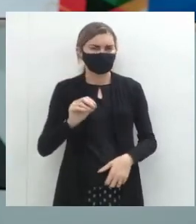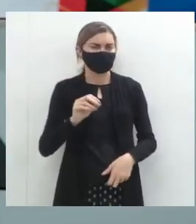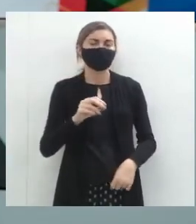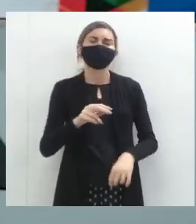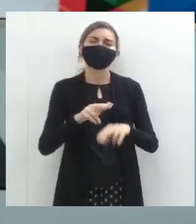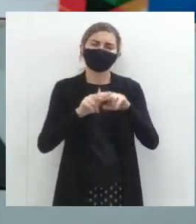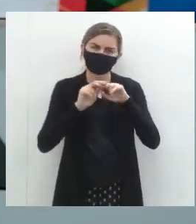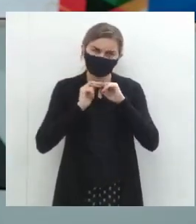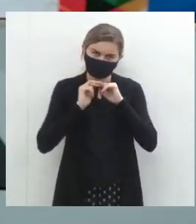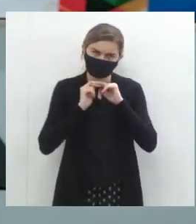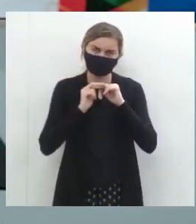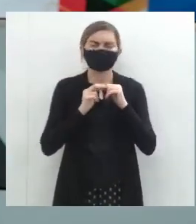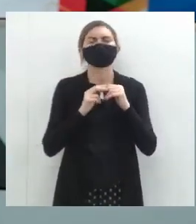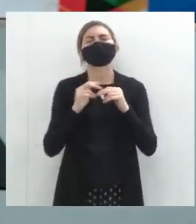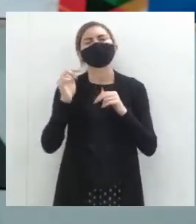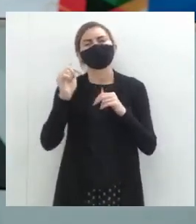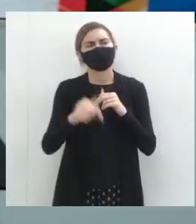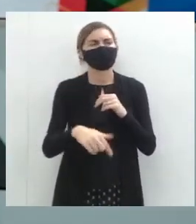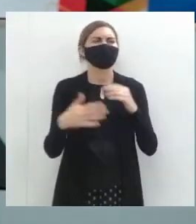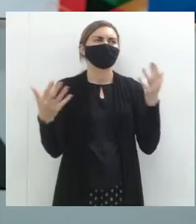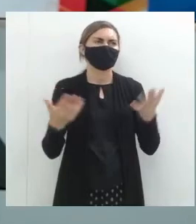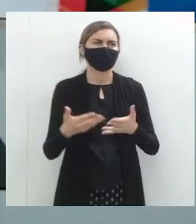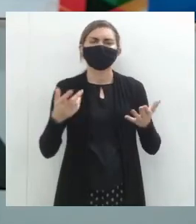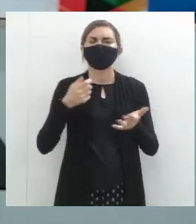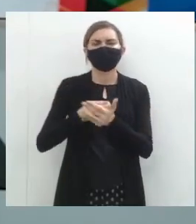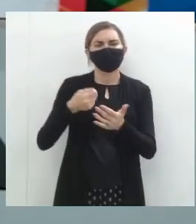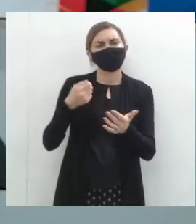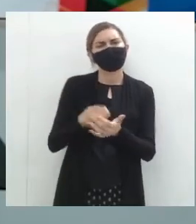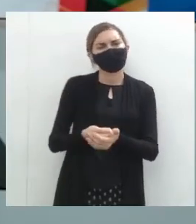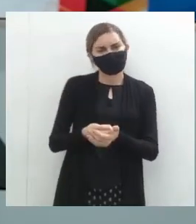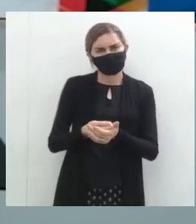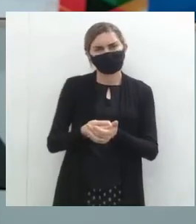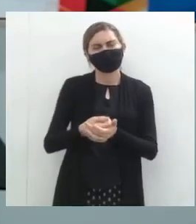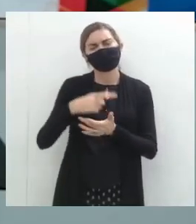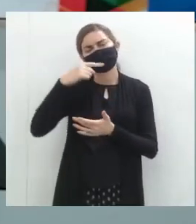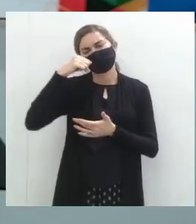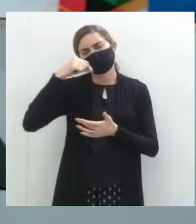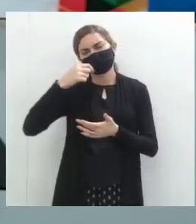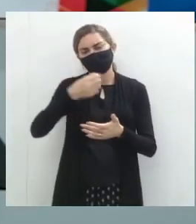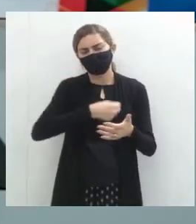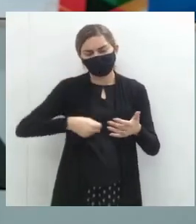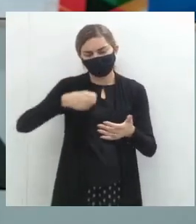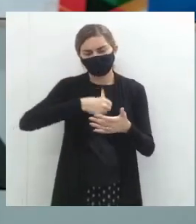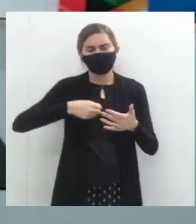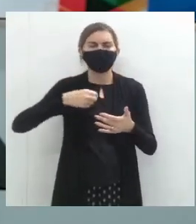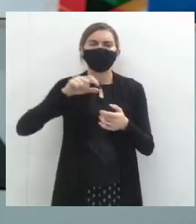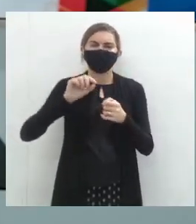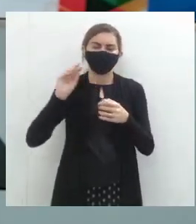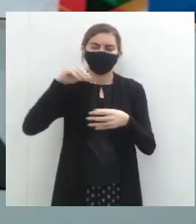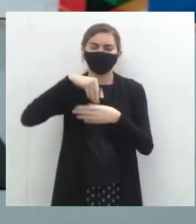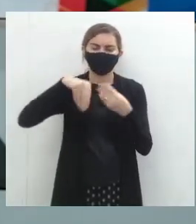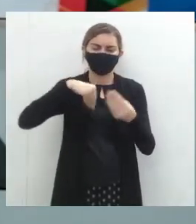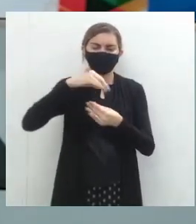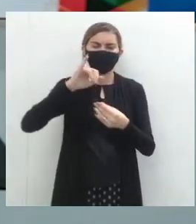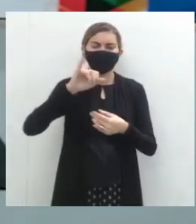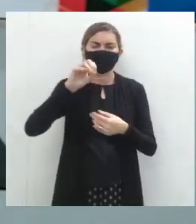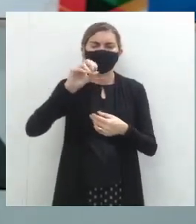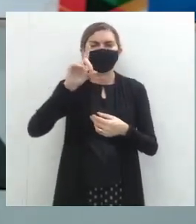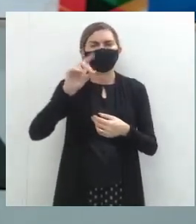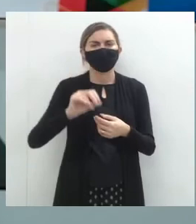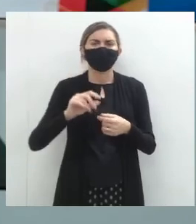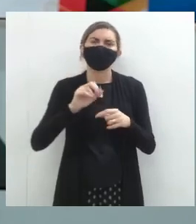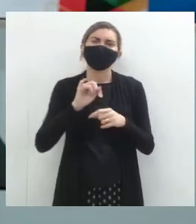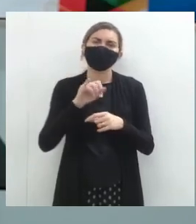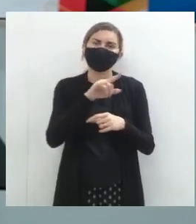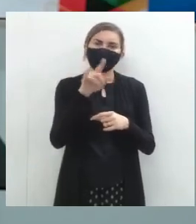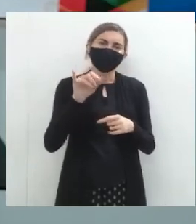veja, por isso que agora é obrigado no sal de cozinha a gente ter a adição do iodo, tá? Aí você vai dizer assim, tá? E